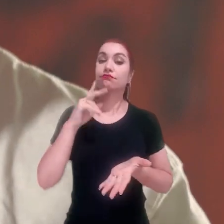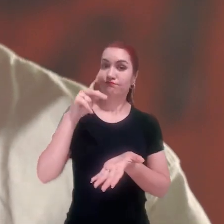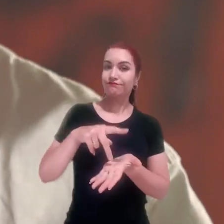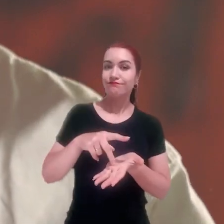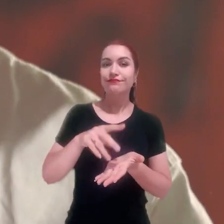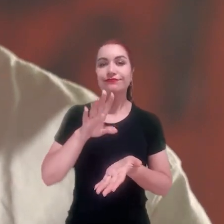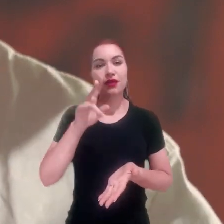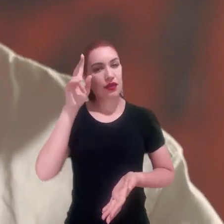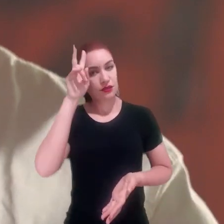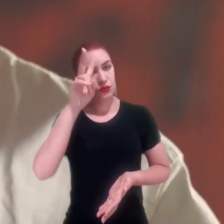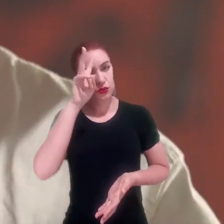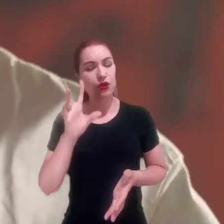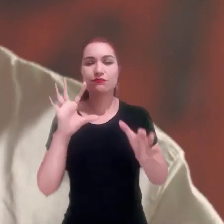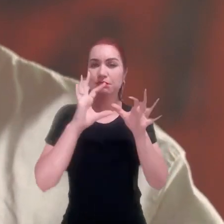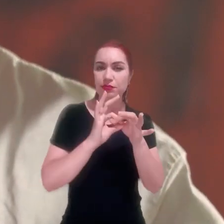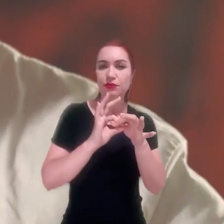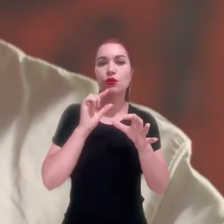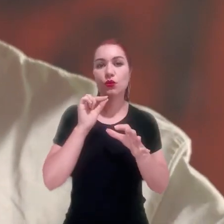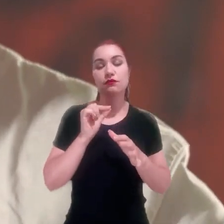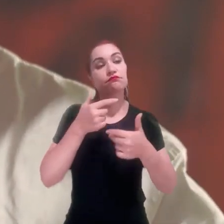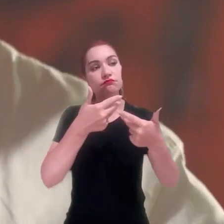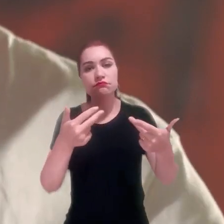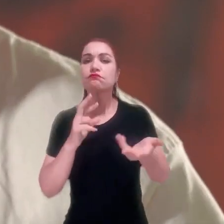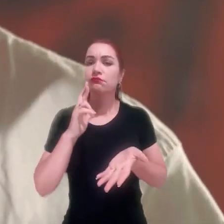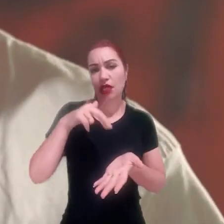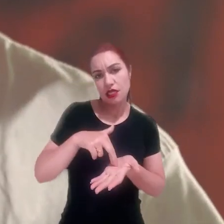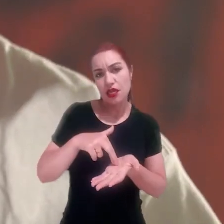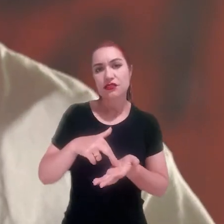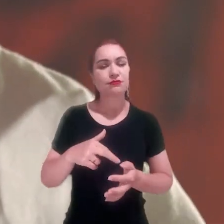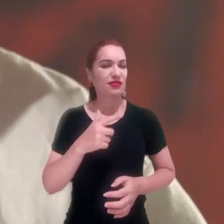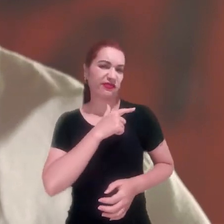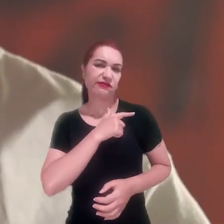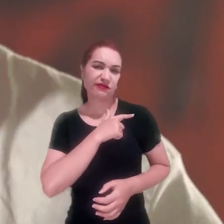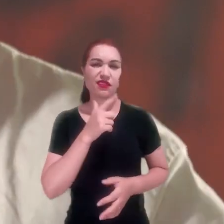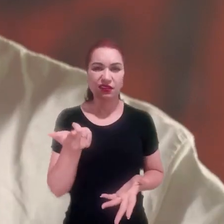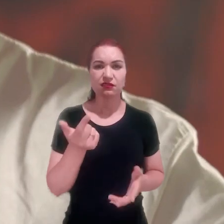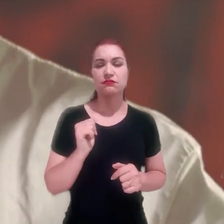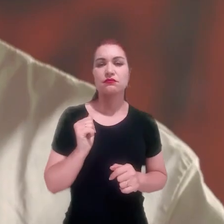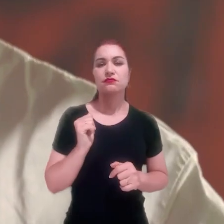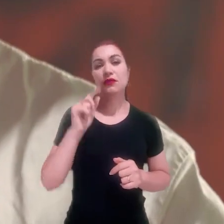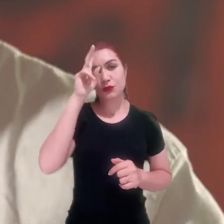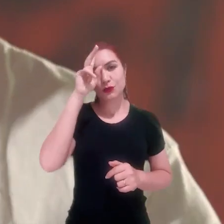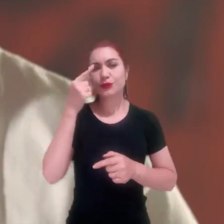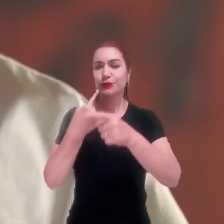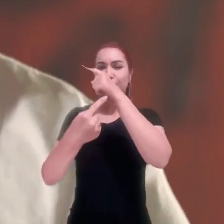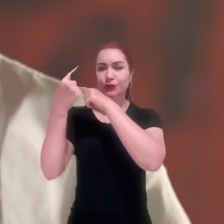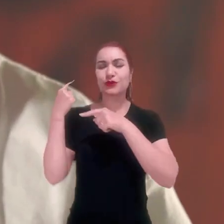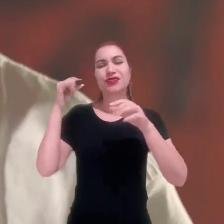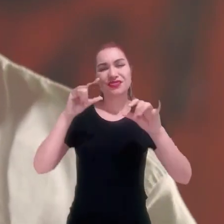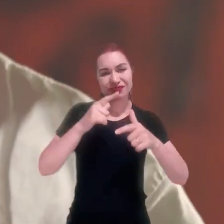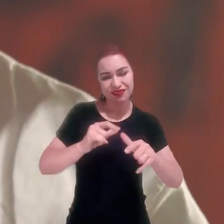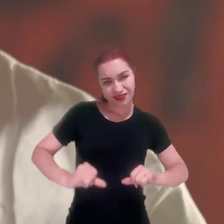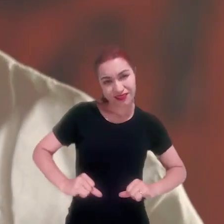histórico. Mas o fato histórico, ele está ligado à própria veracidade dos fatos, que não é bonito. A nossa história é sempre marcada de tragédias. Mas o que a